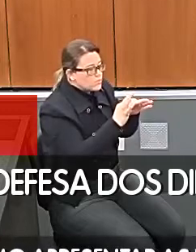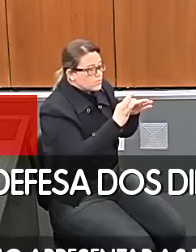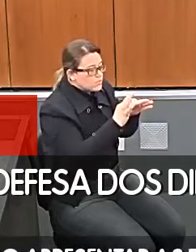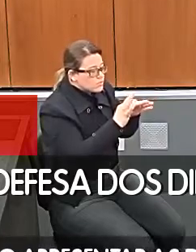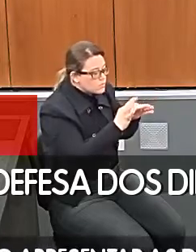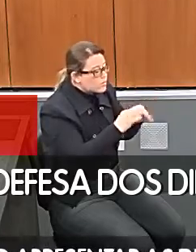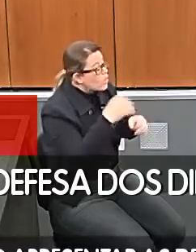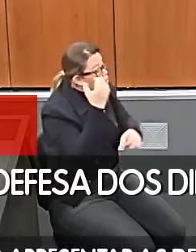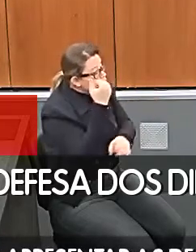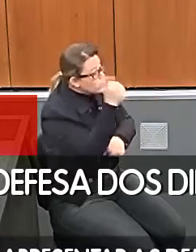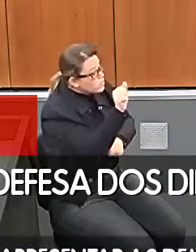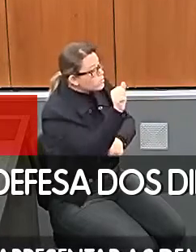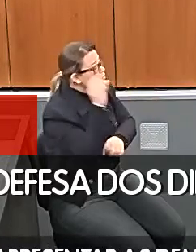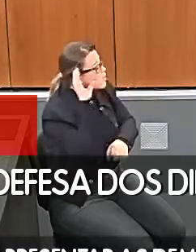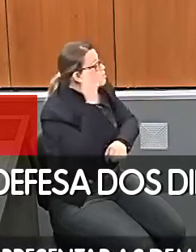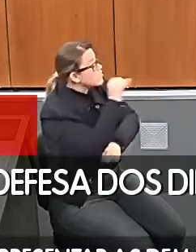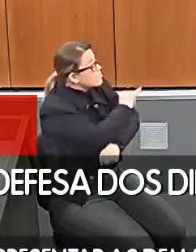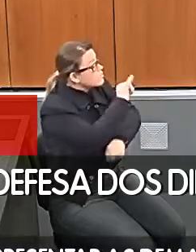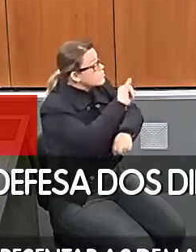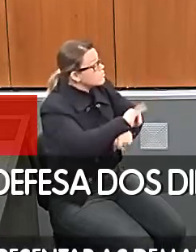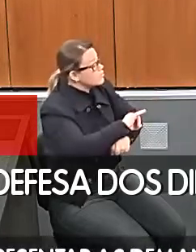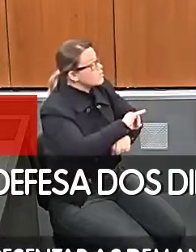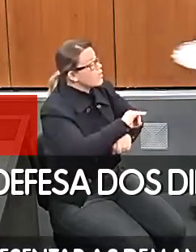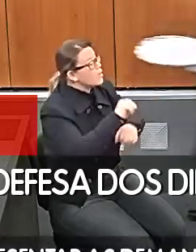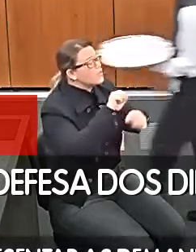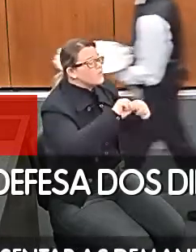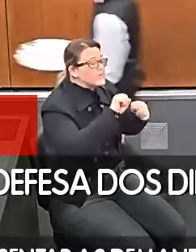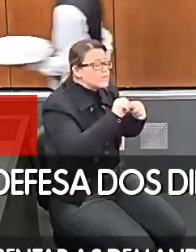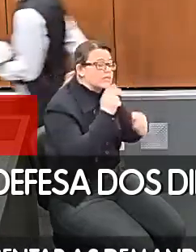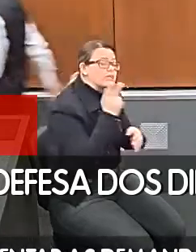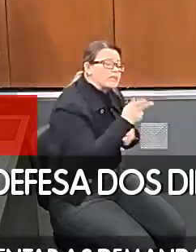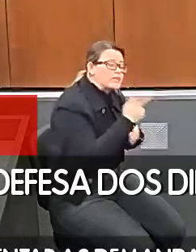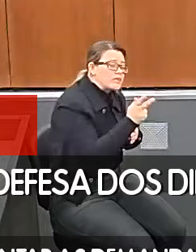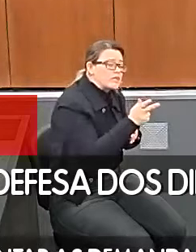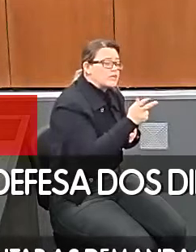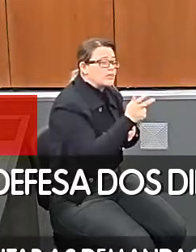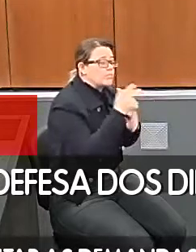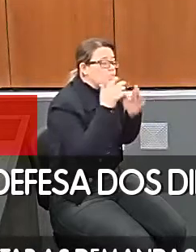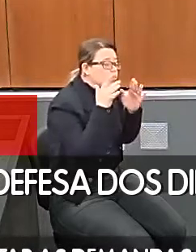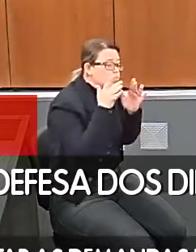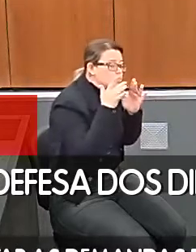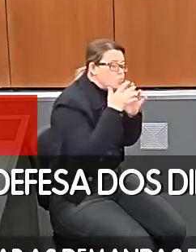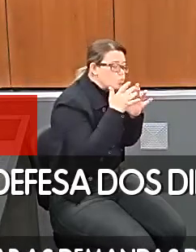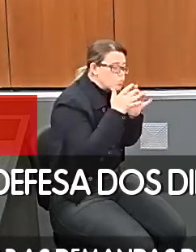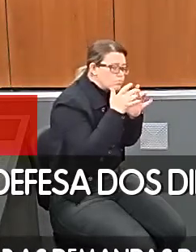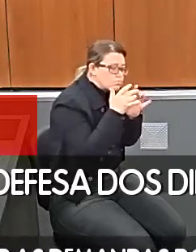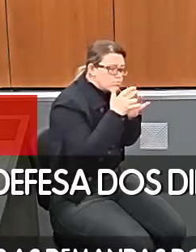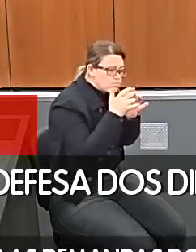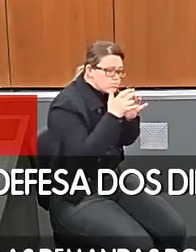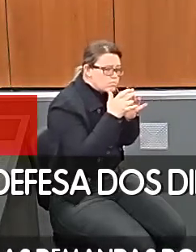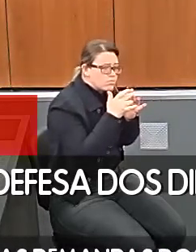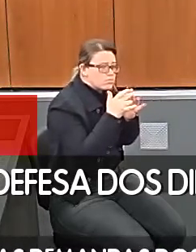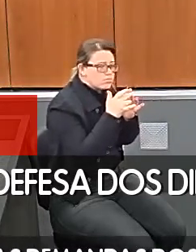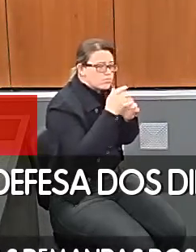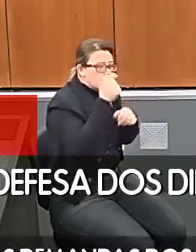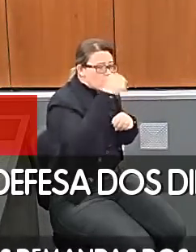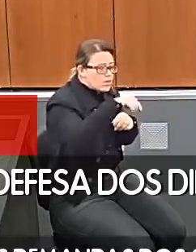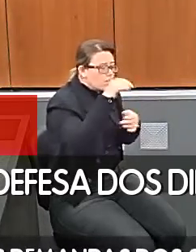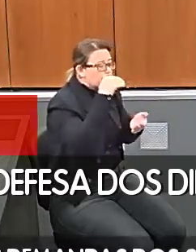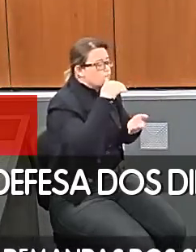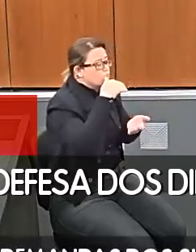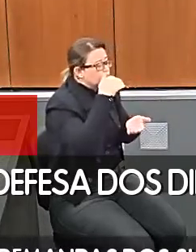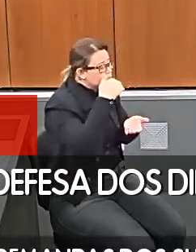belíssima Apazita que fizesse sempre contato com a superintendência de vocês. Vamos